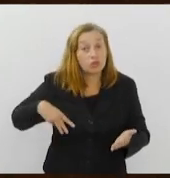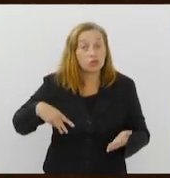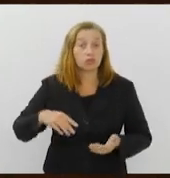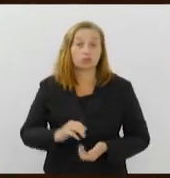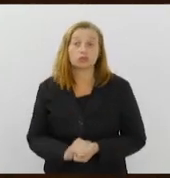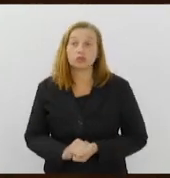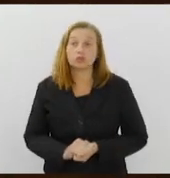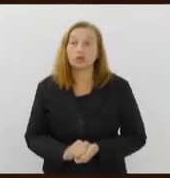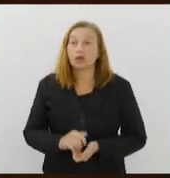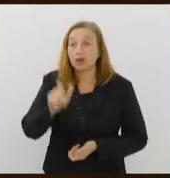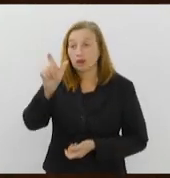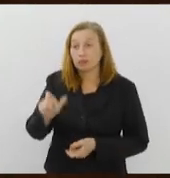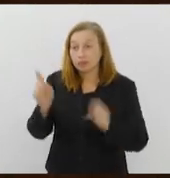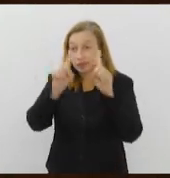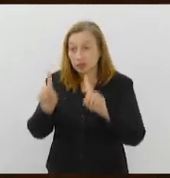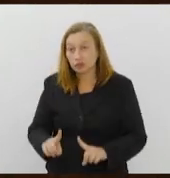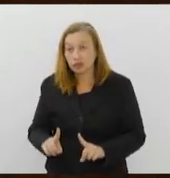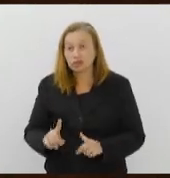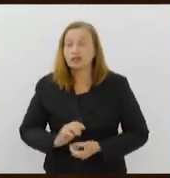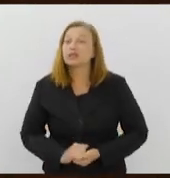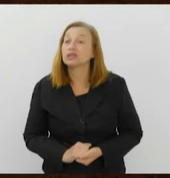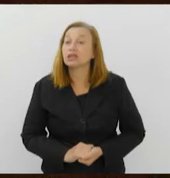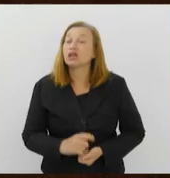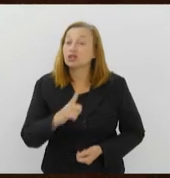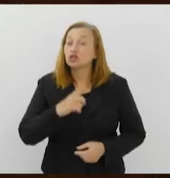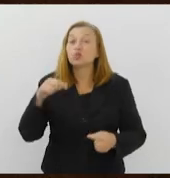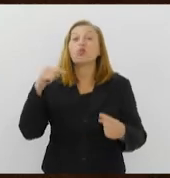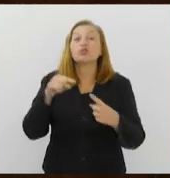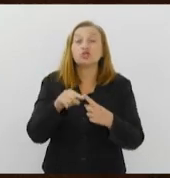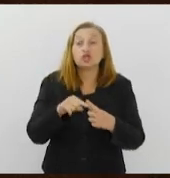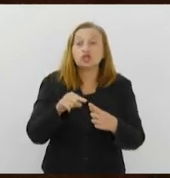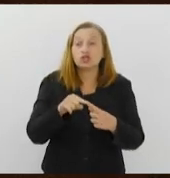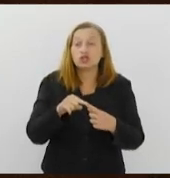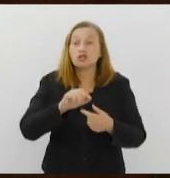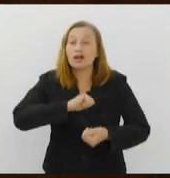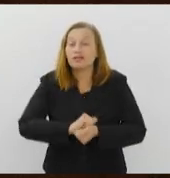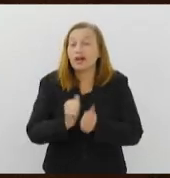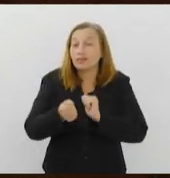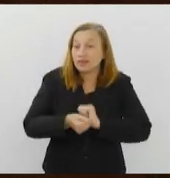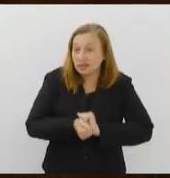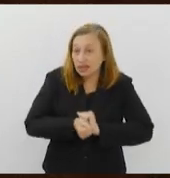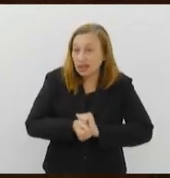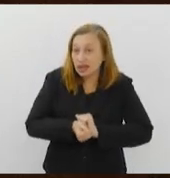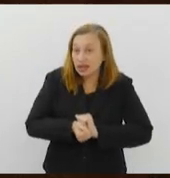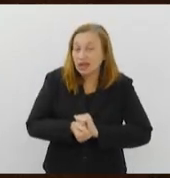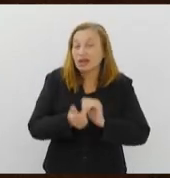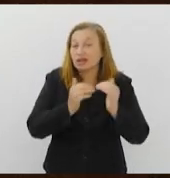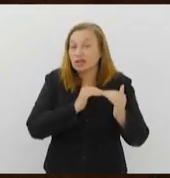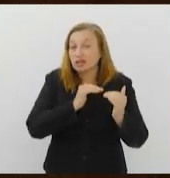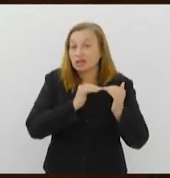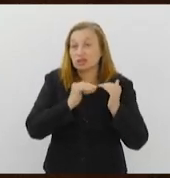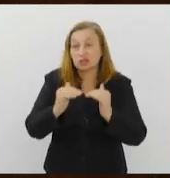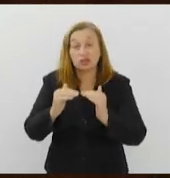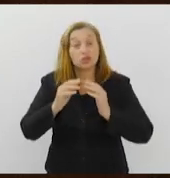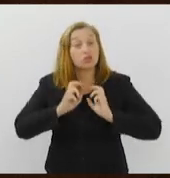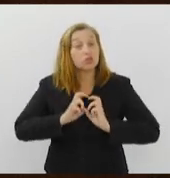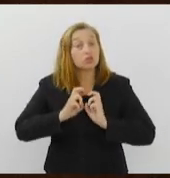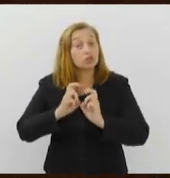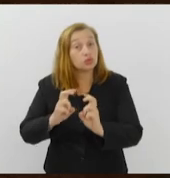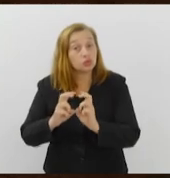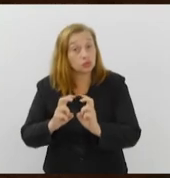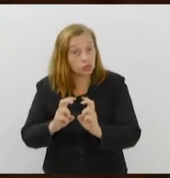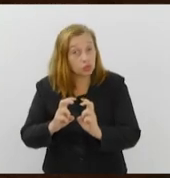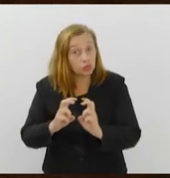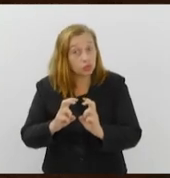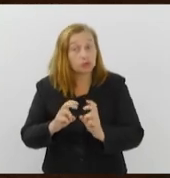da pessoa com deficiência e tinha como objetivo adequar as estações e as composições